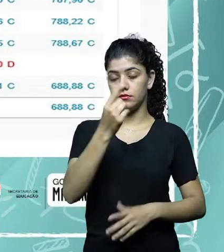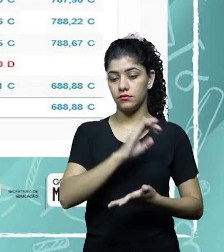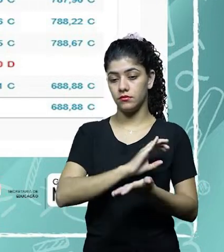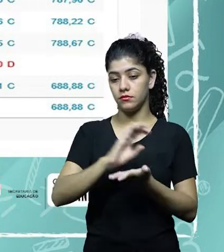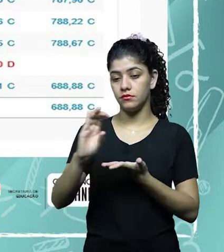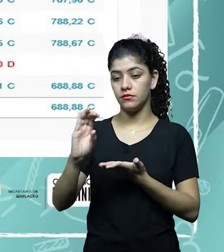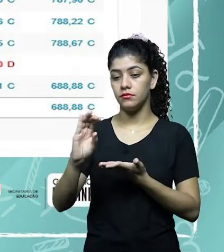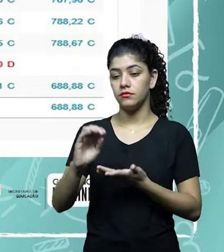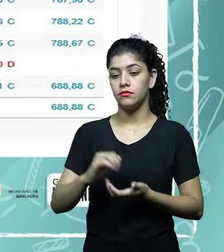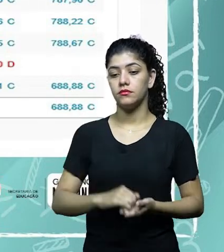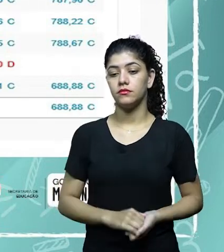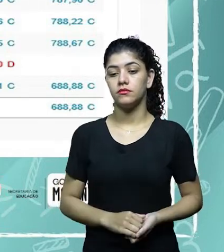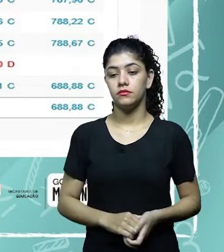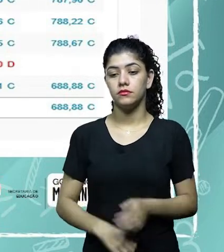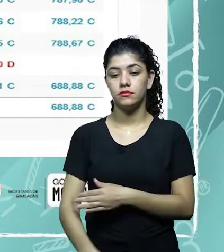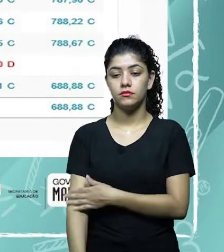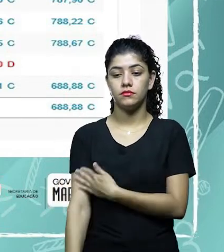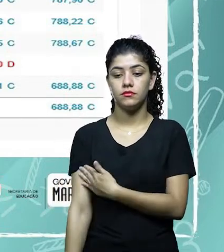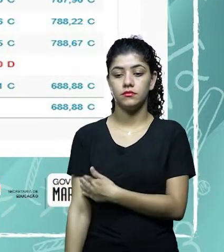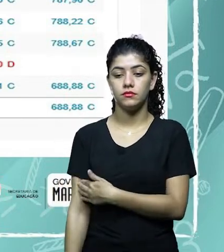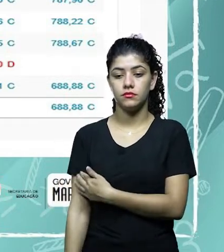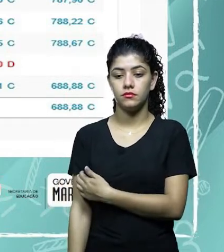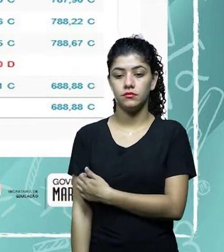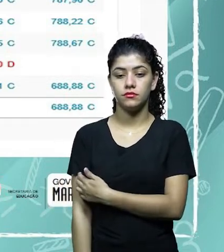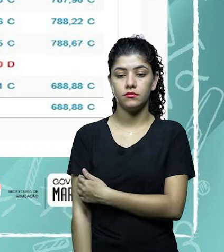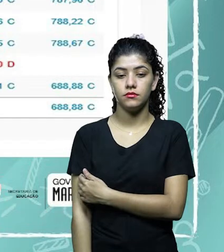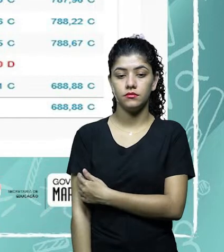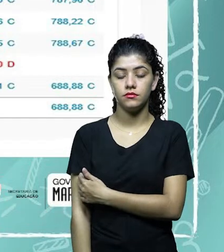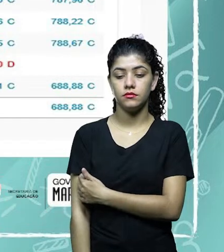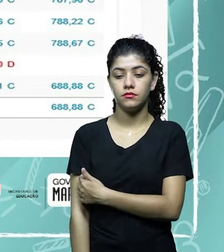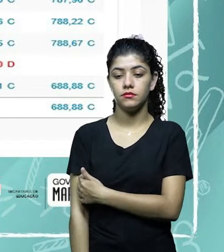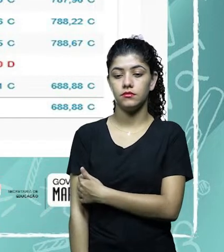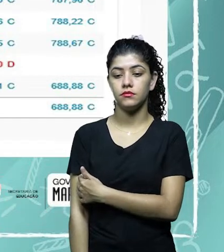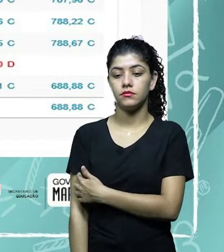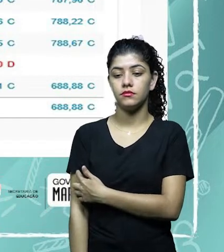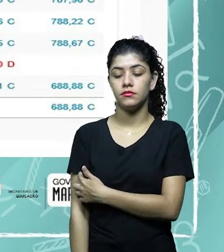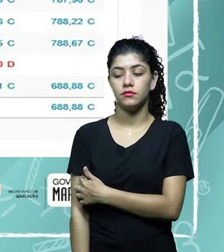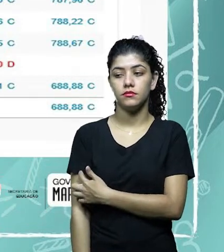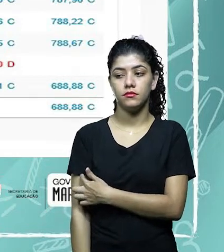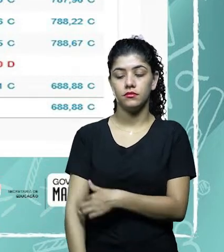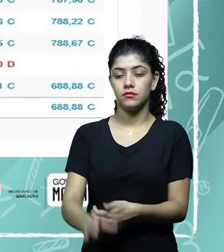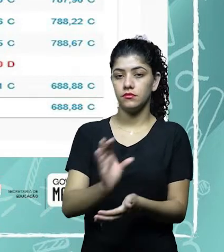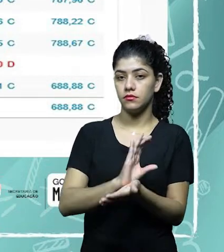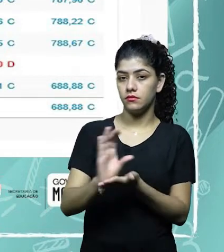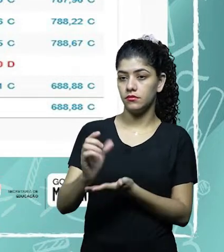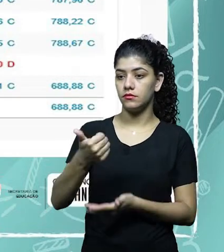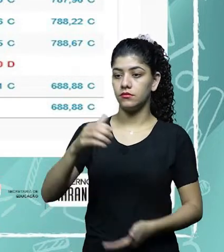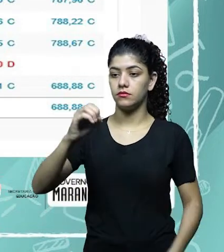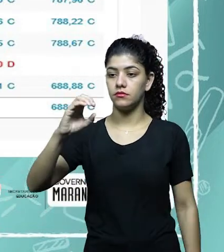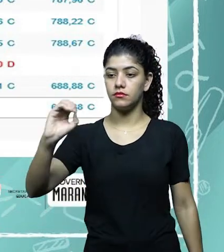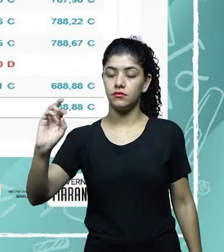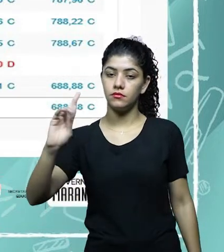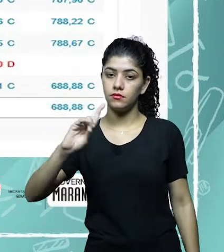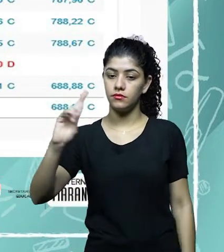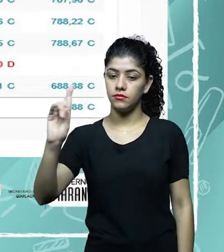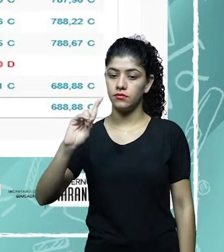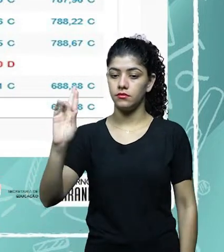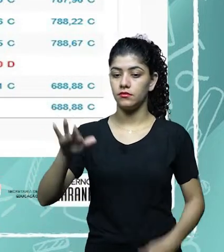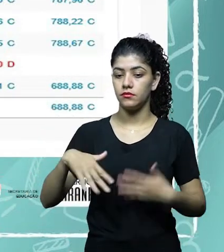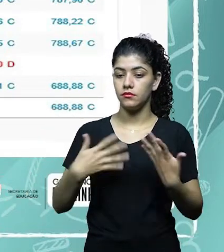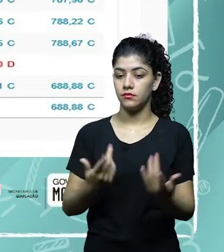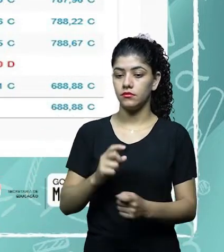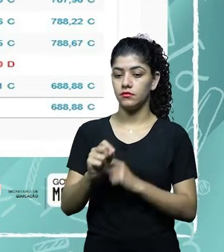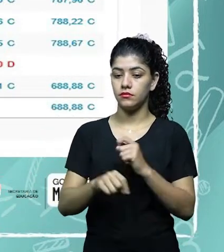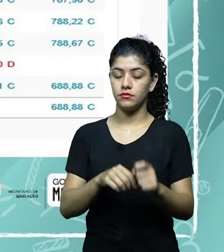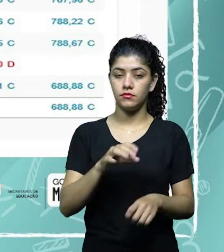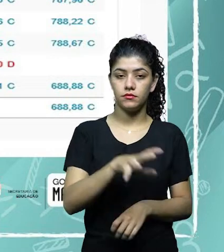uma saída, ó. Vejam só, uma saída de R$ 100. Saiu o dinheiro dessa conta de R$ 100. Que dinheiro foi esse que